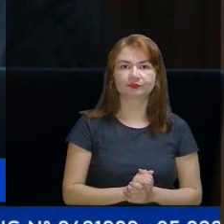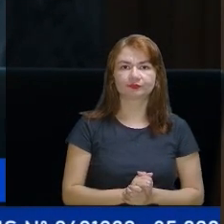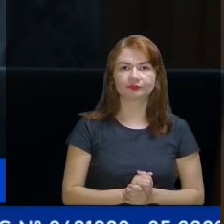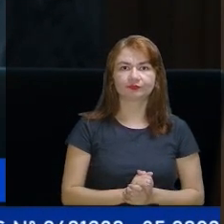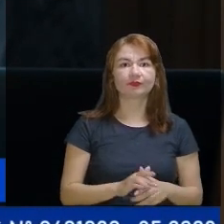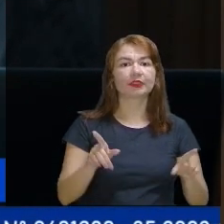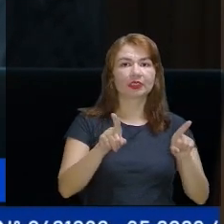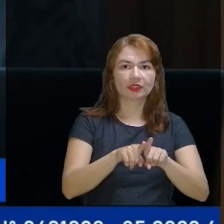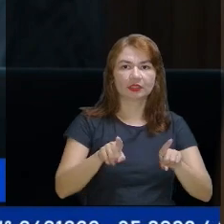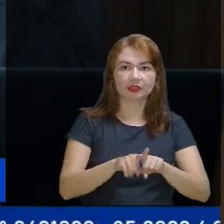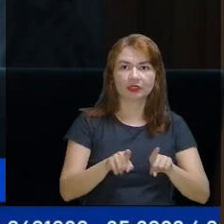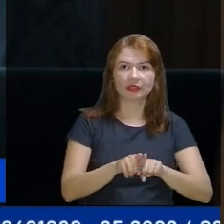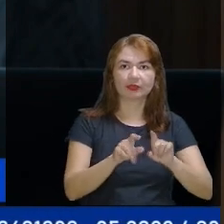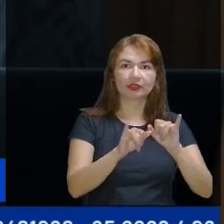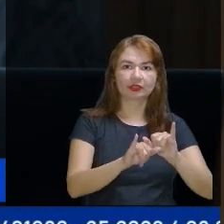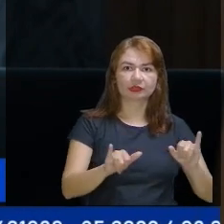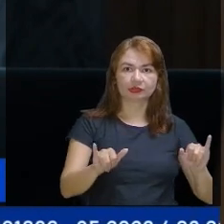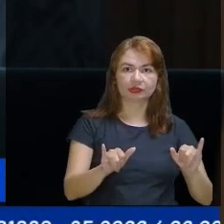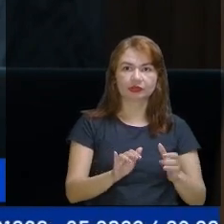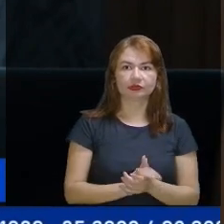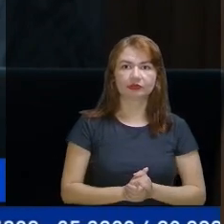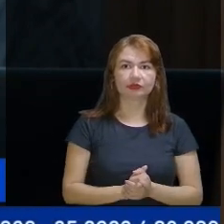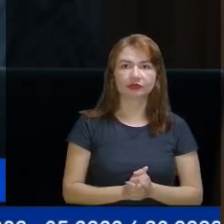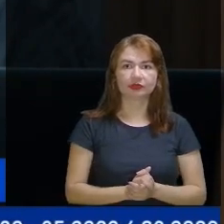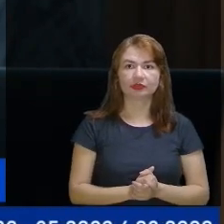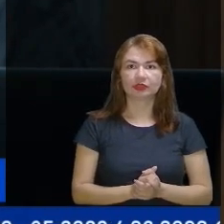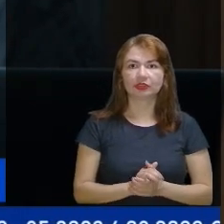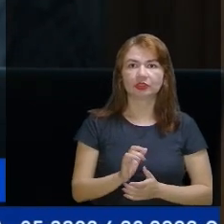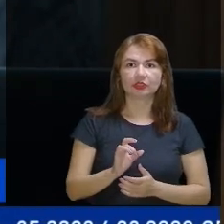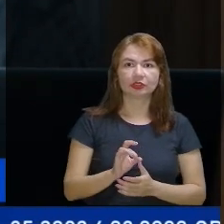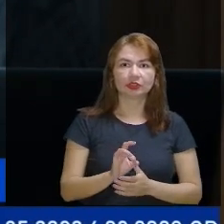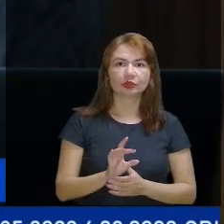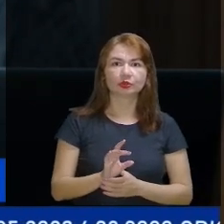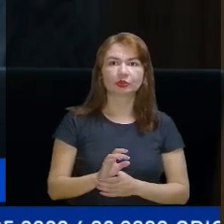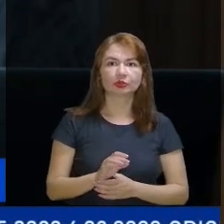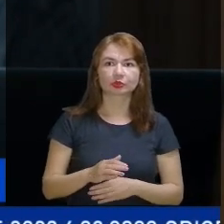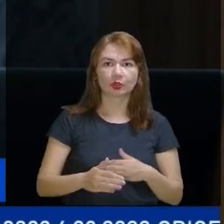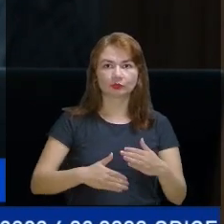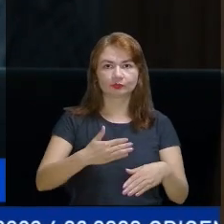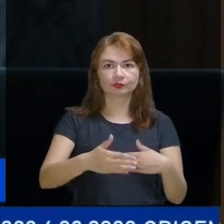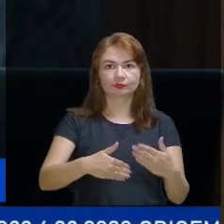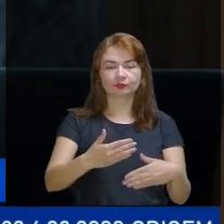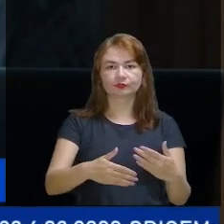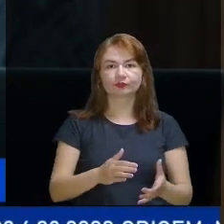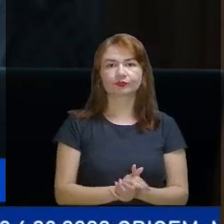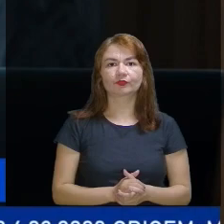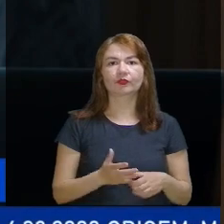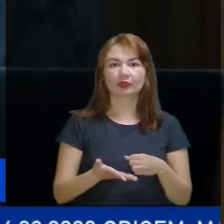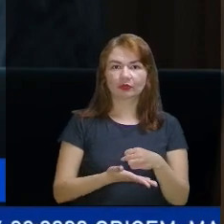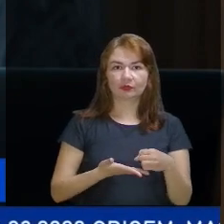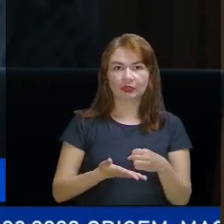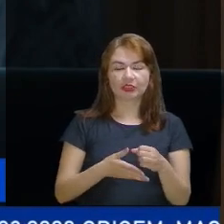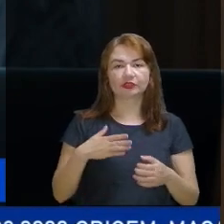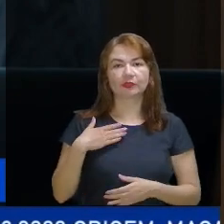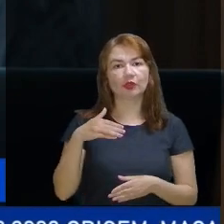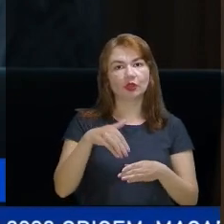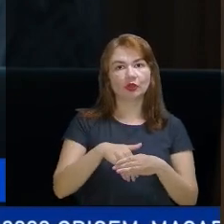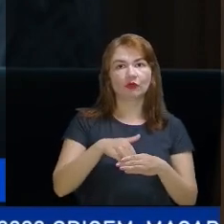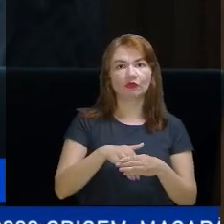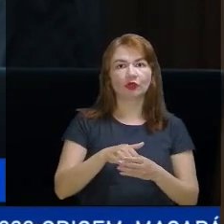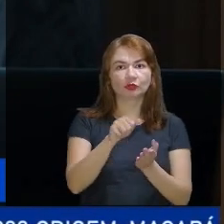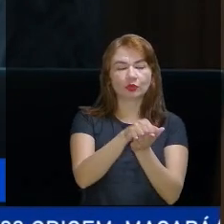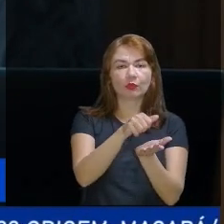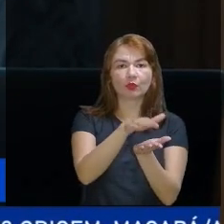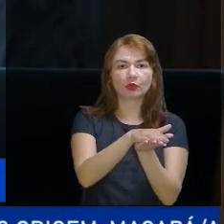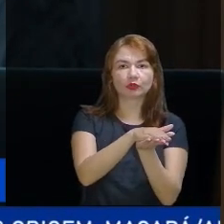e também estou declarando o seu efeito meramente protelatório e, com base nisso, estou votando para aplicar